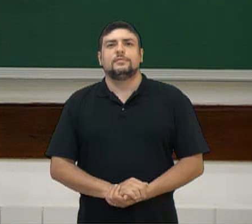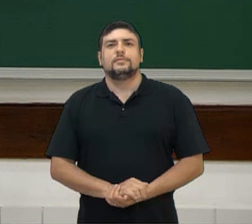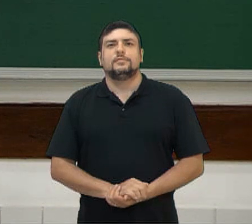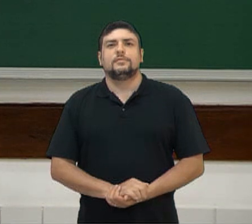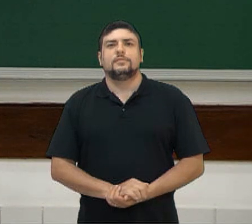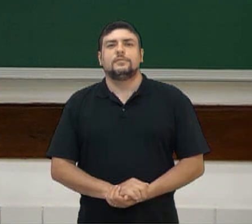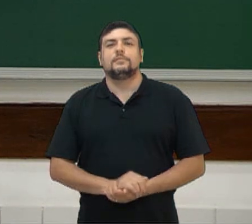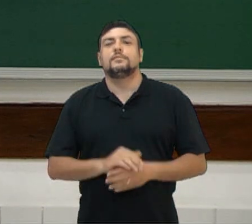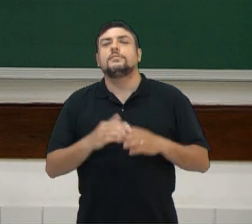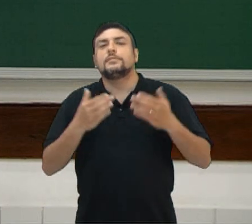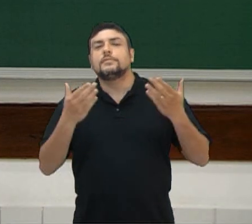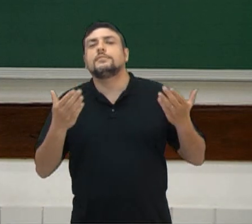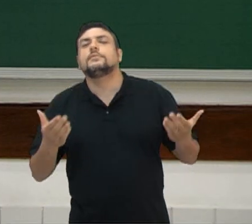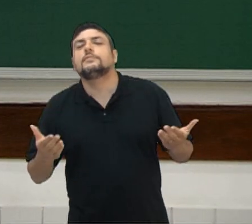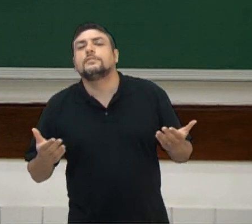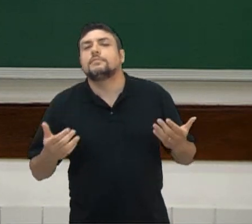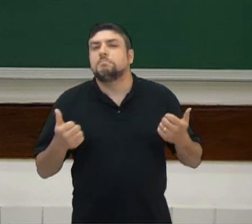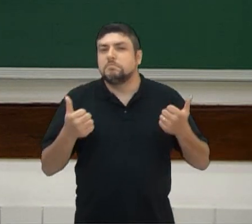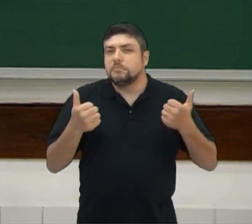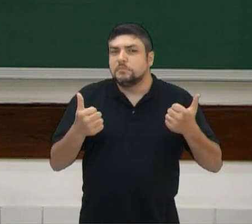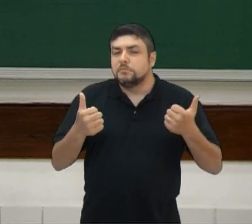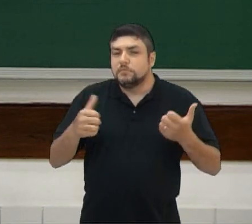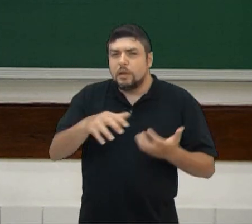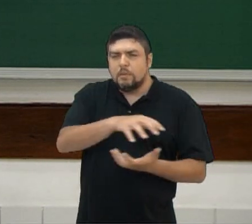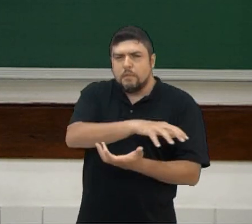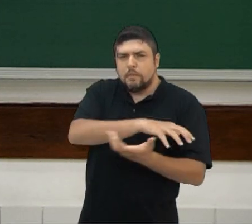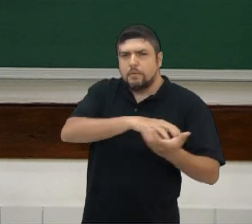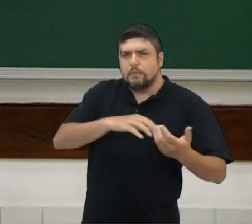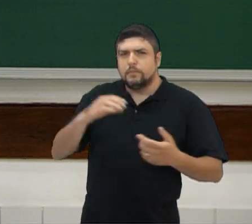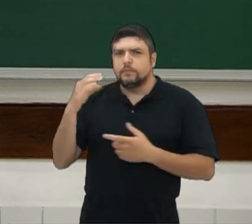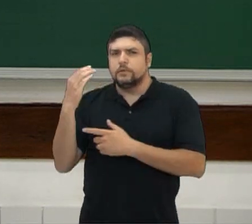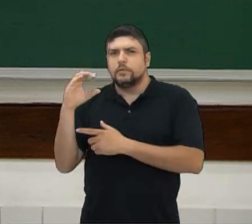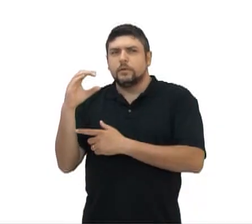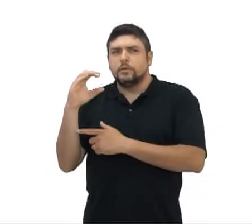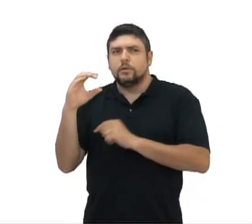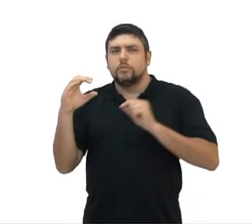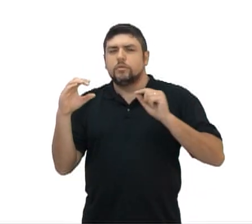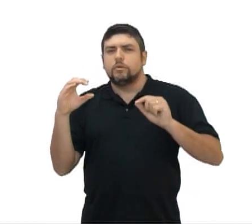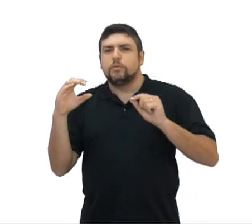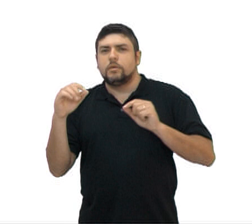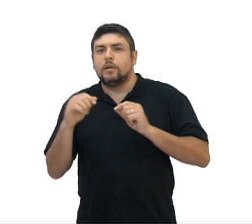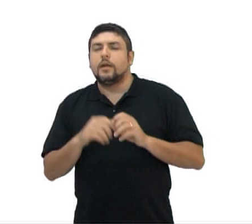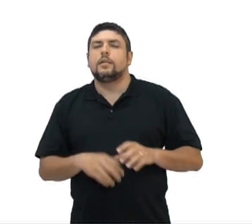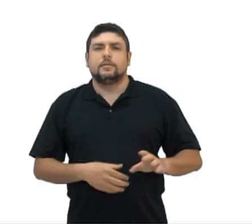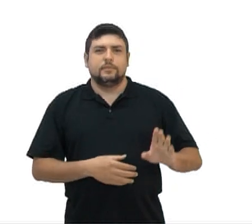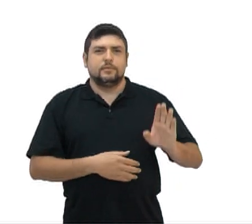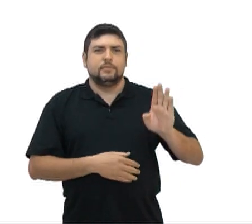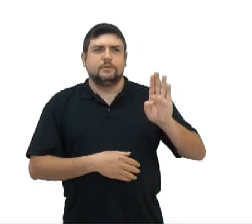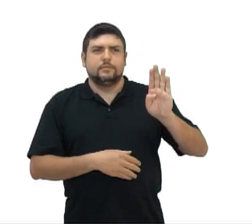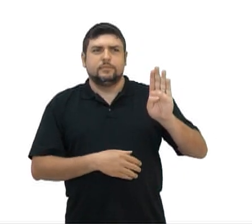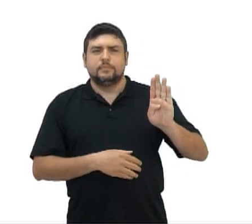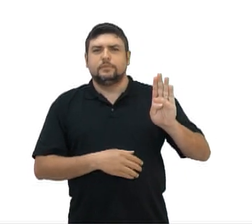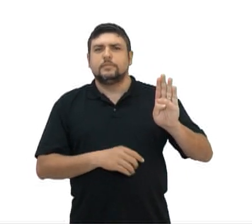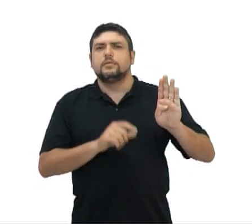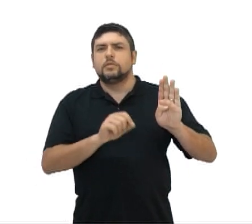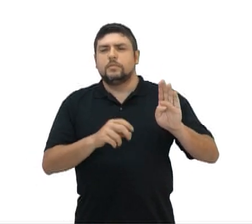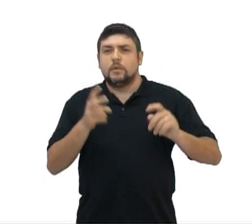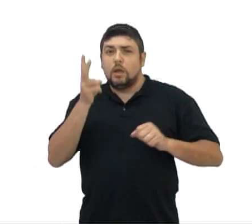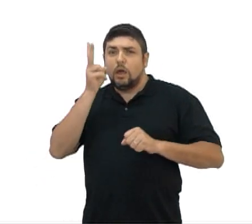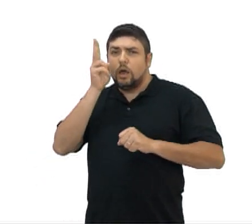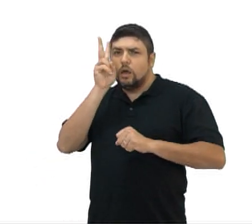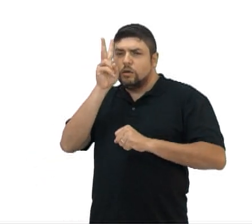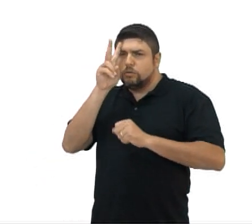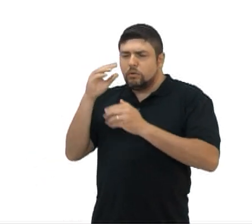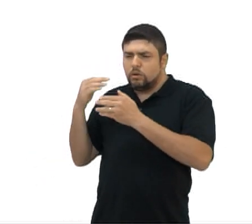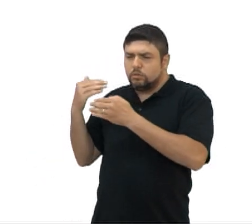E aí, revolução científica tem a ver com, letra B, o período da história da ciência